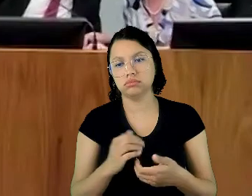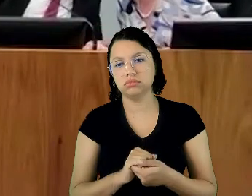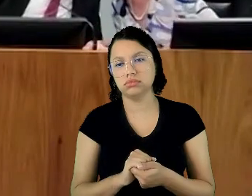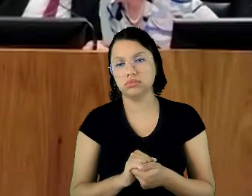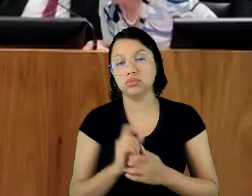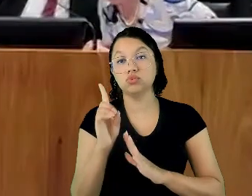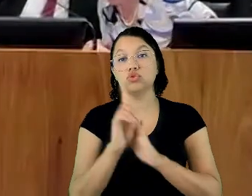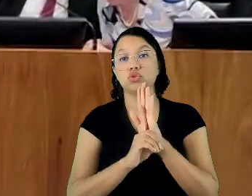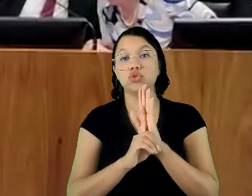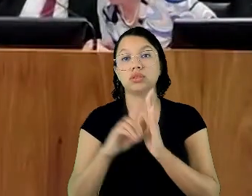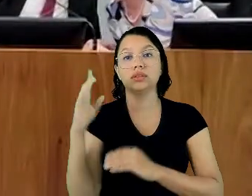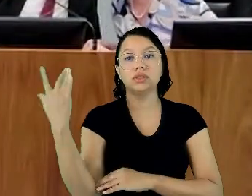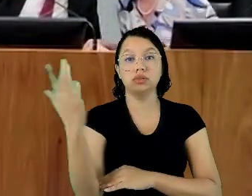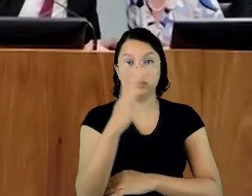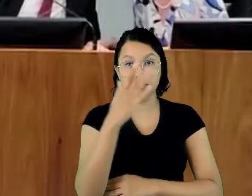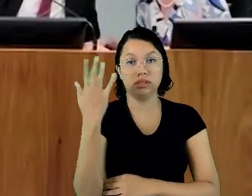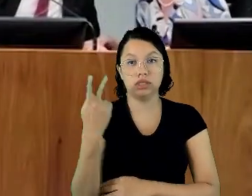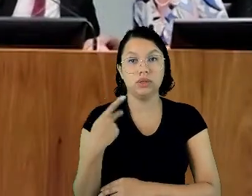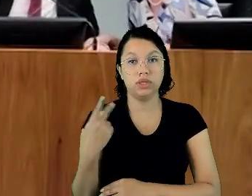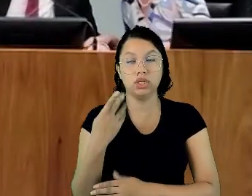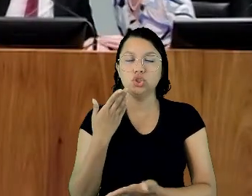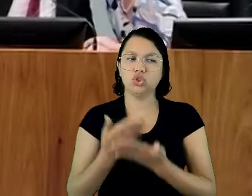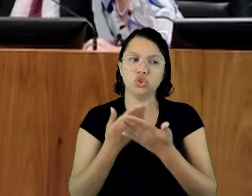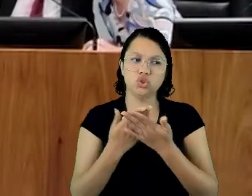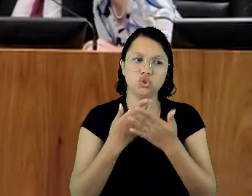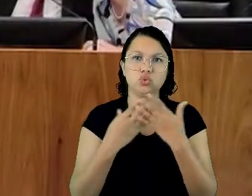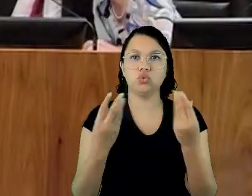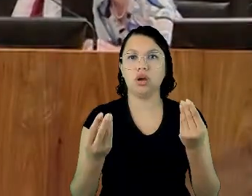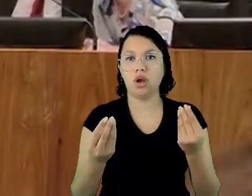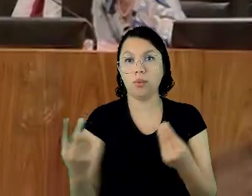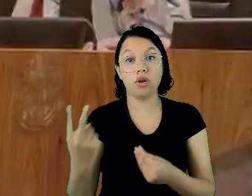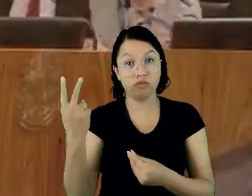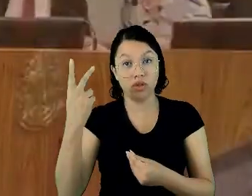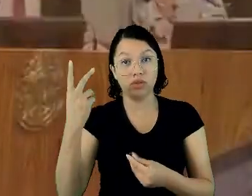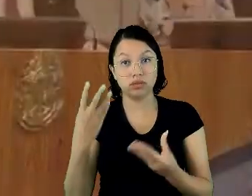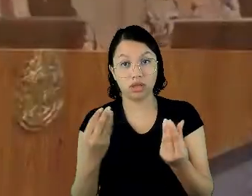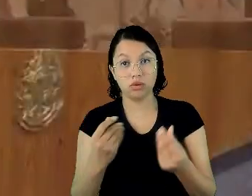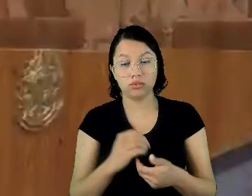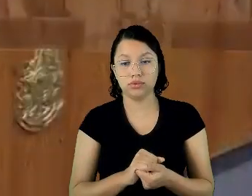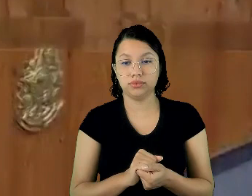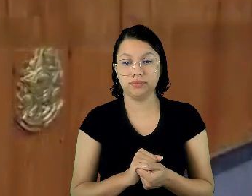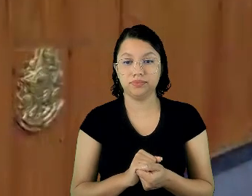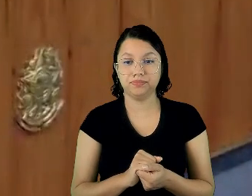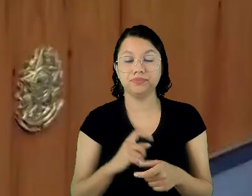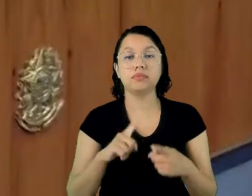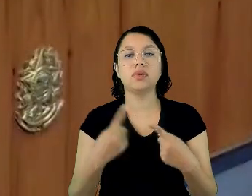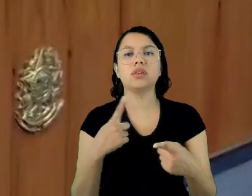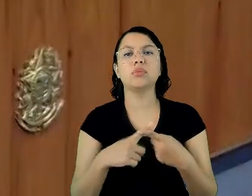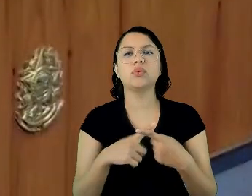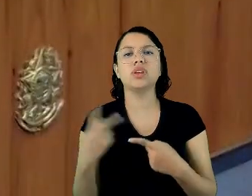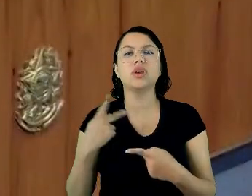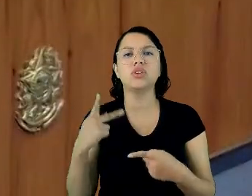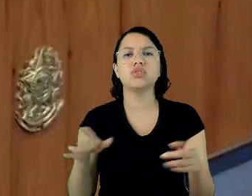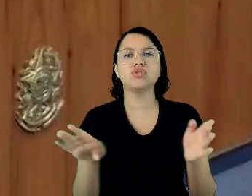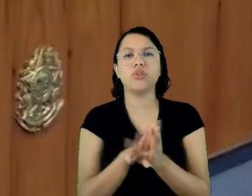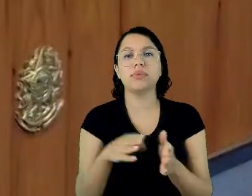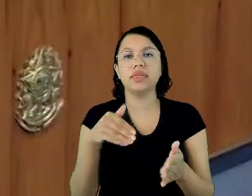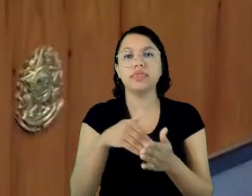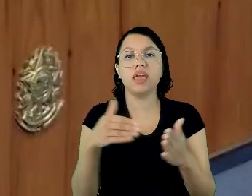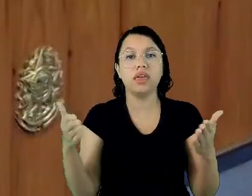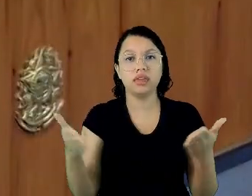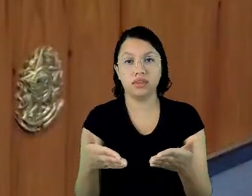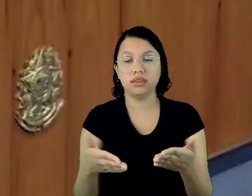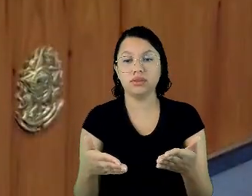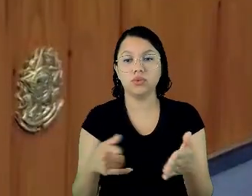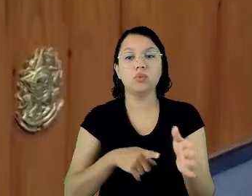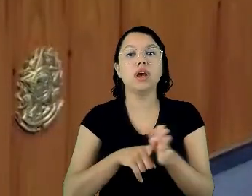tanto estudado e valorizado tanto. Mas por que nós chegamos até aqui com a questão da rota